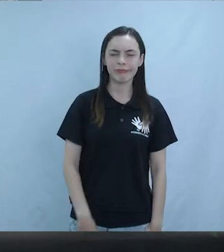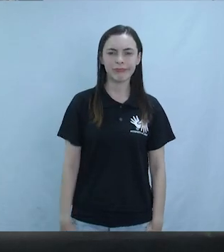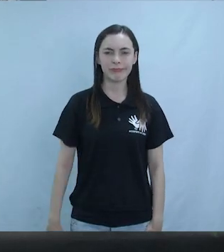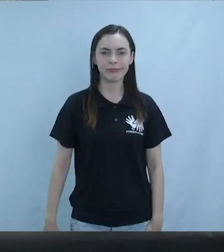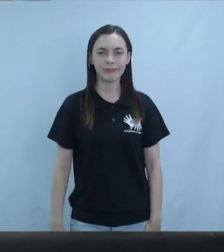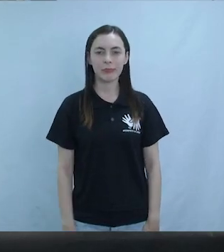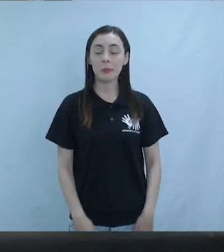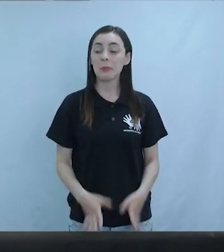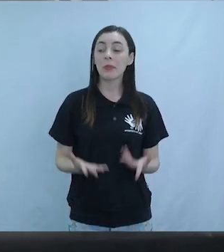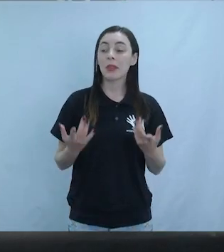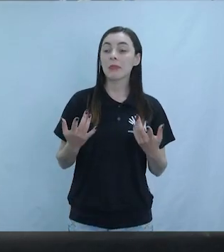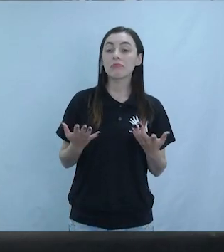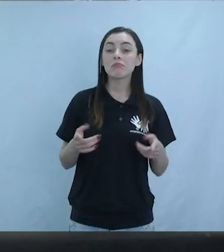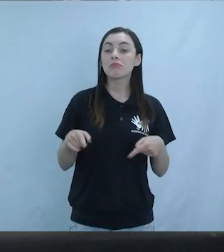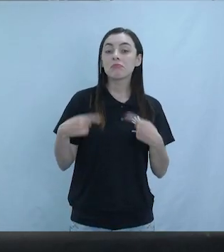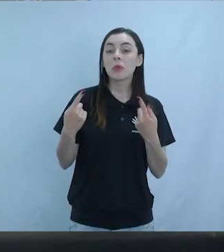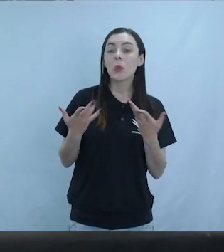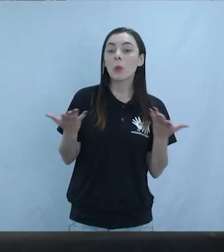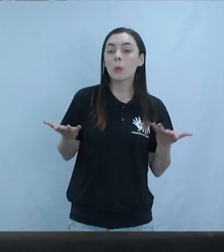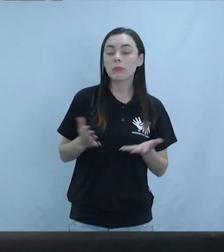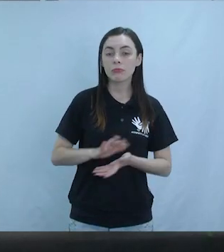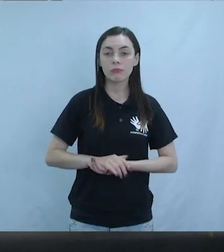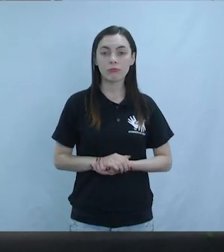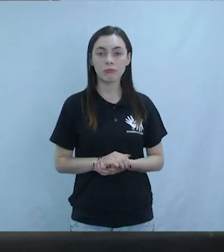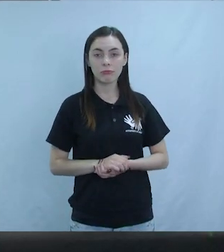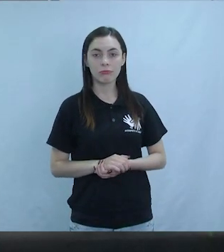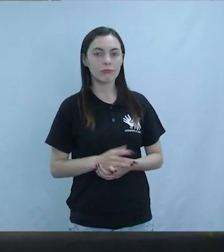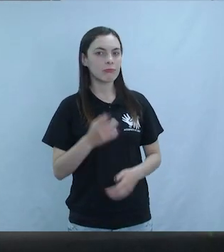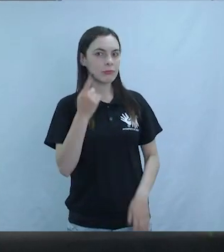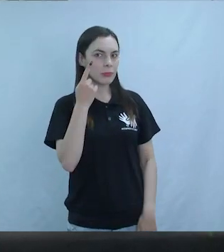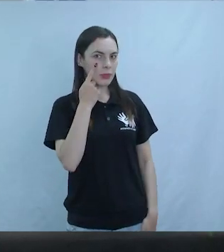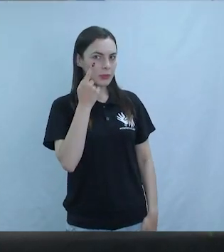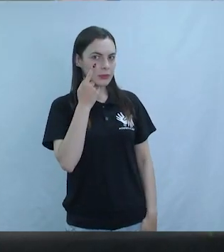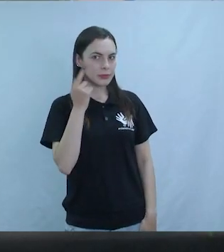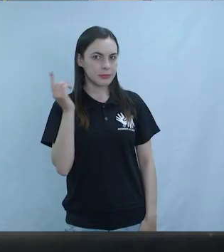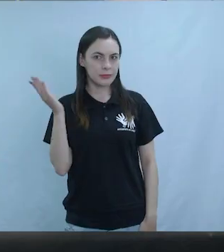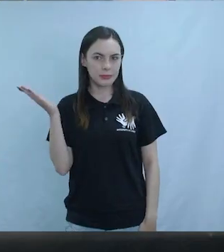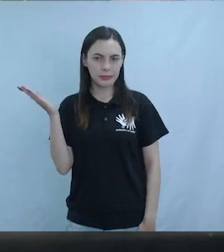conseguir. Tá? Então, qual que é o desafio, professora? Olha lá.